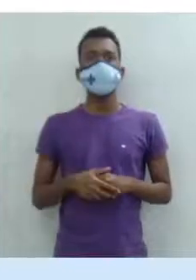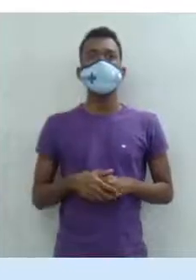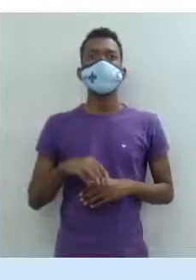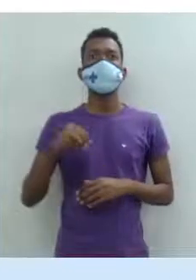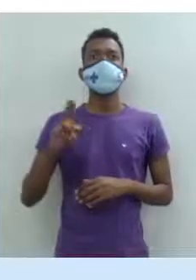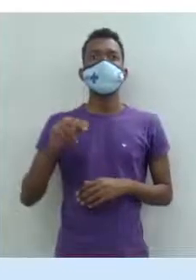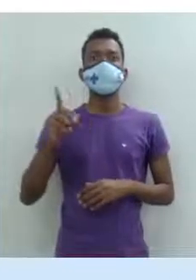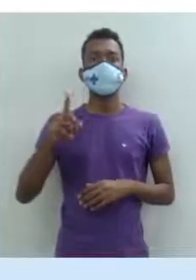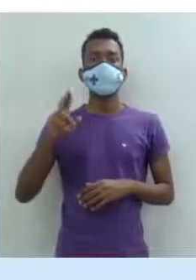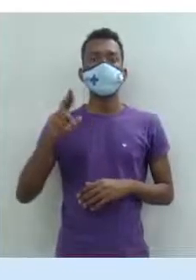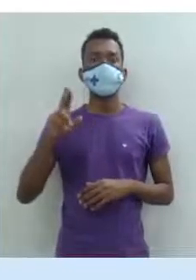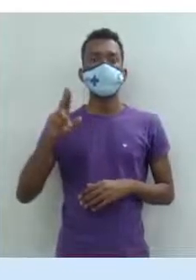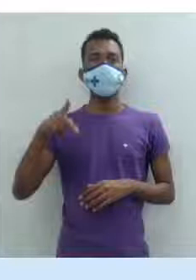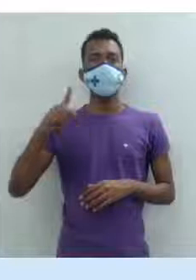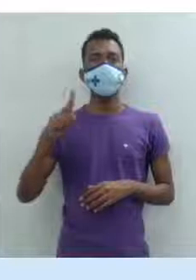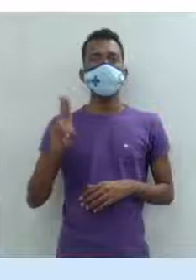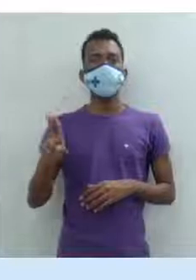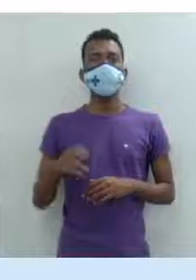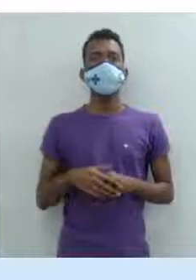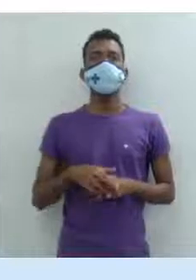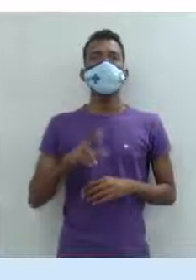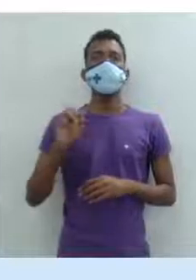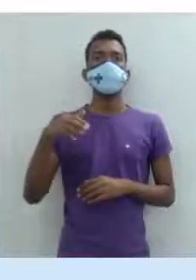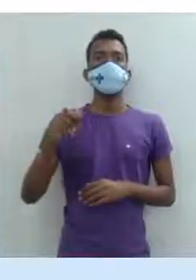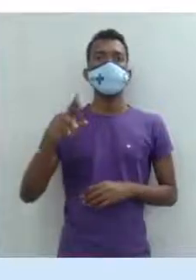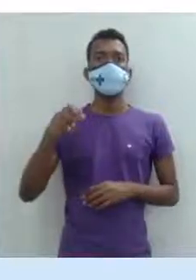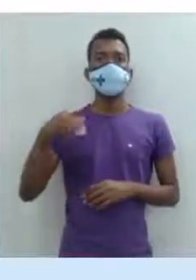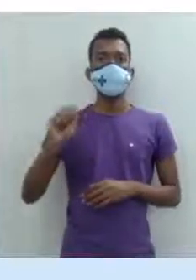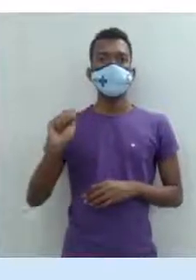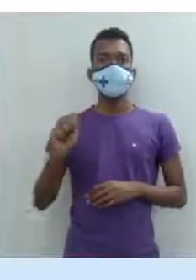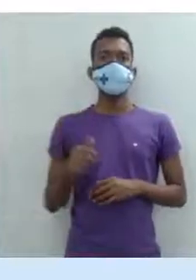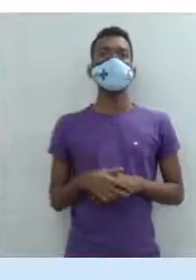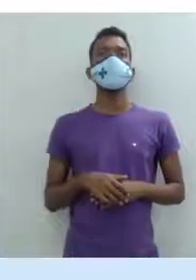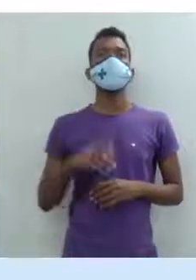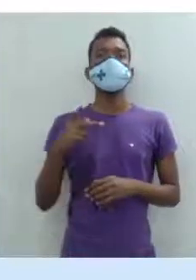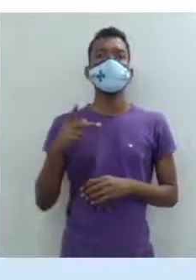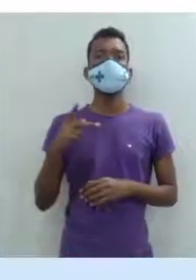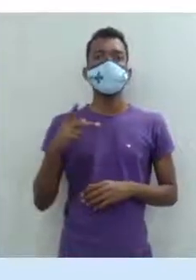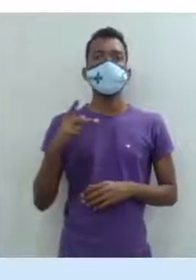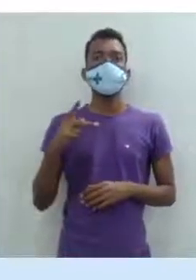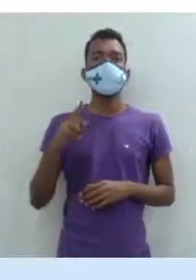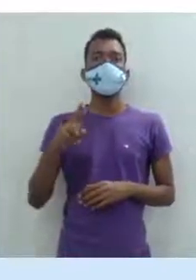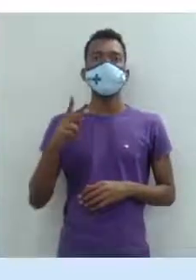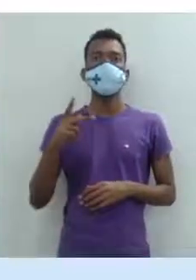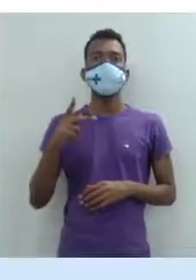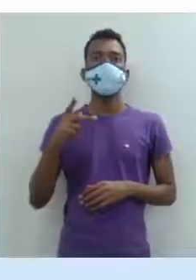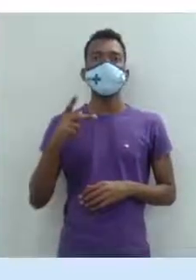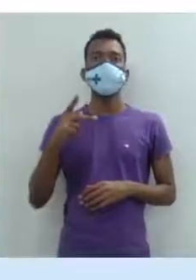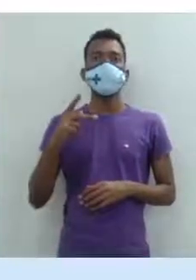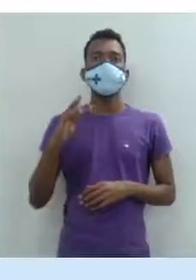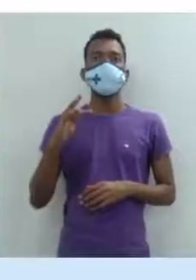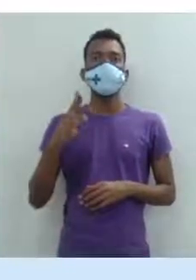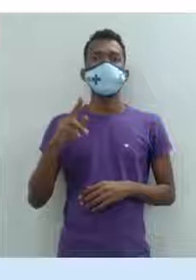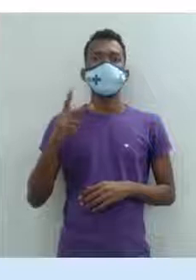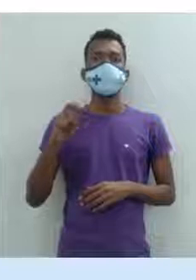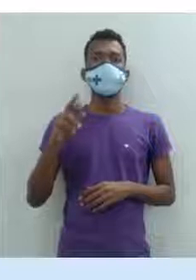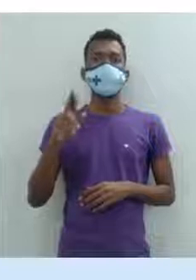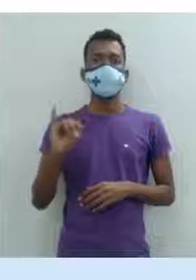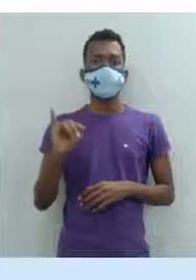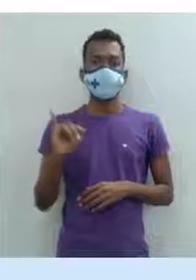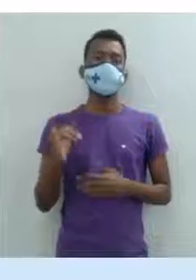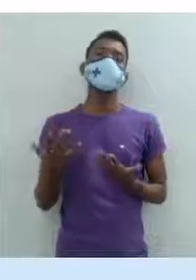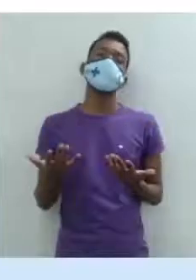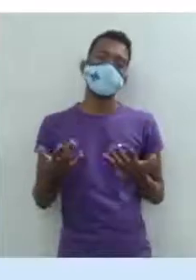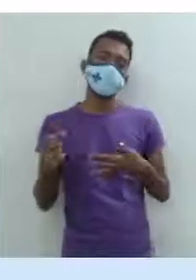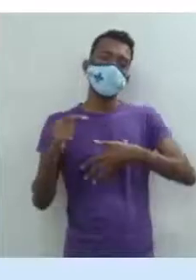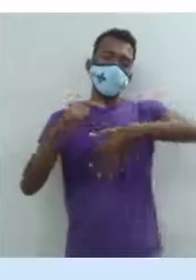o munduruku, o ramaramã e o taparabi, o tupari. Então você vai ter